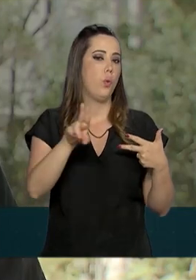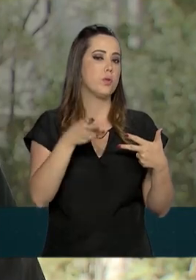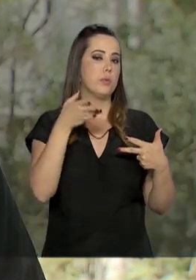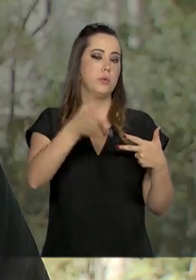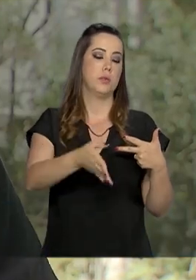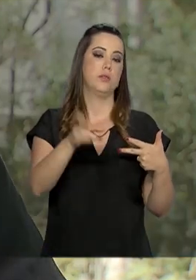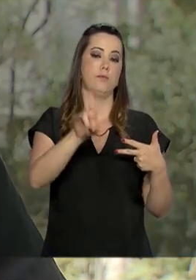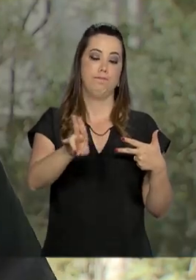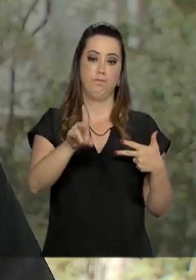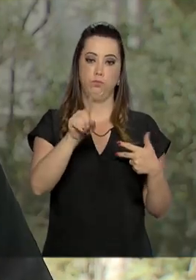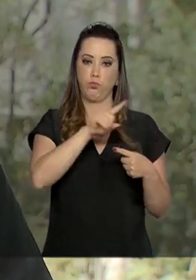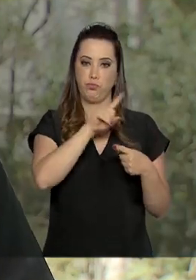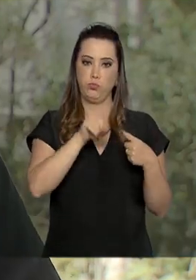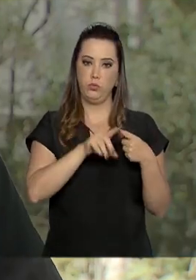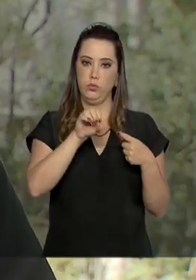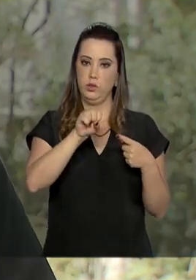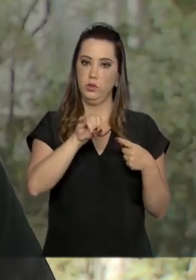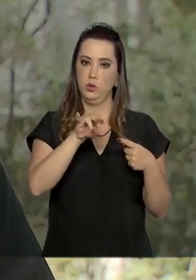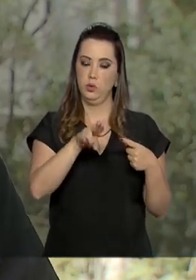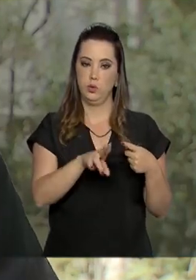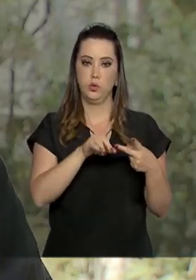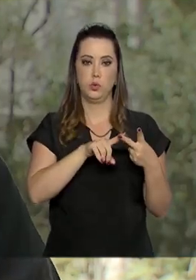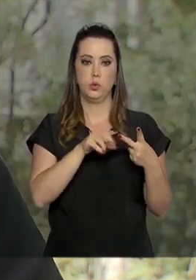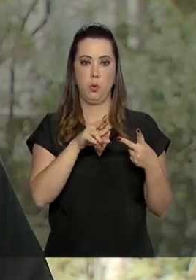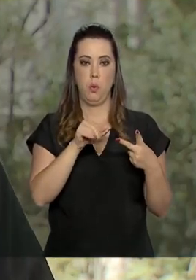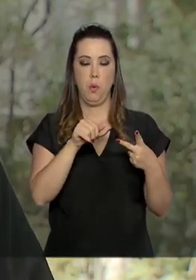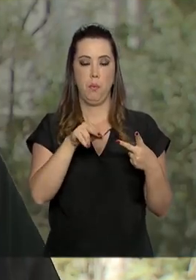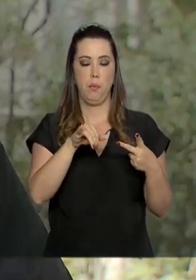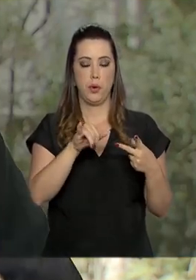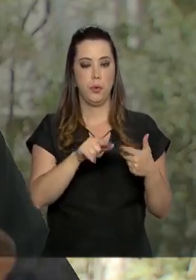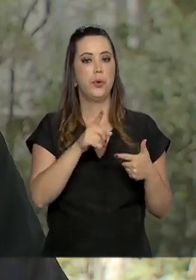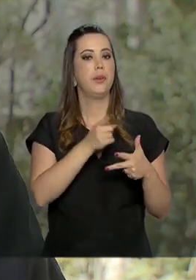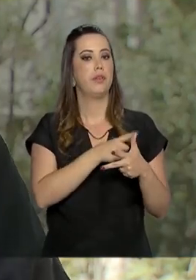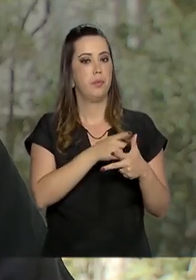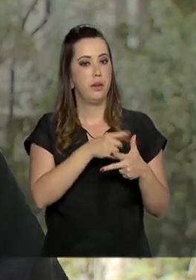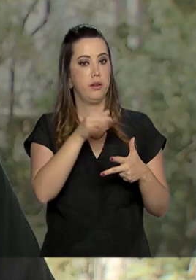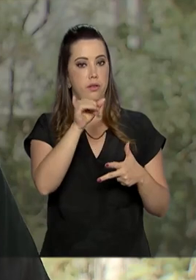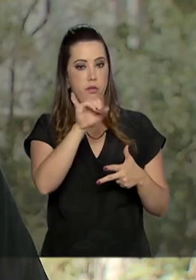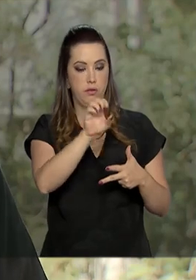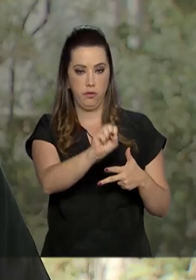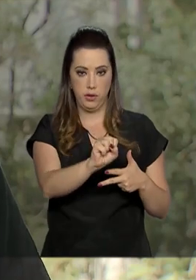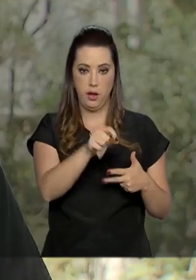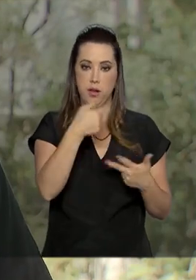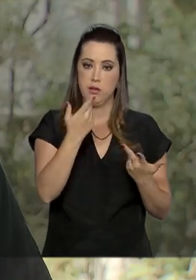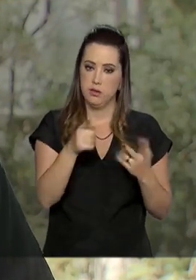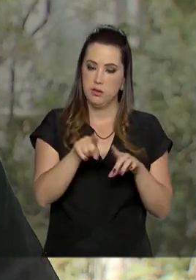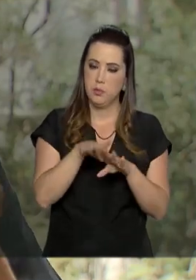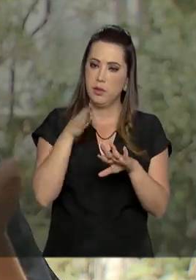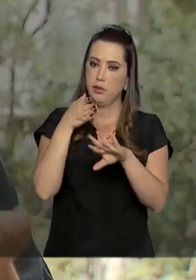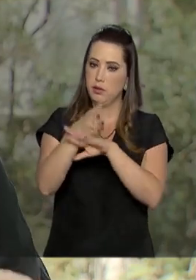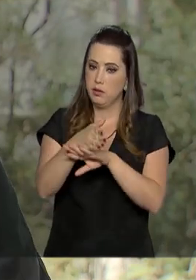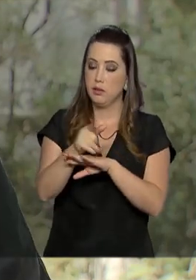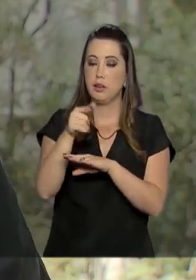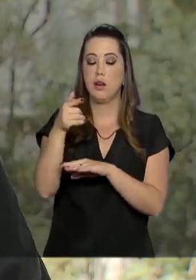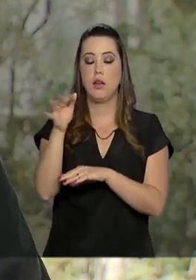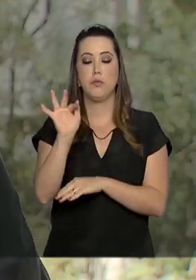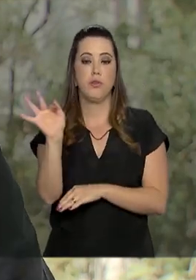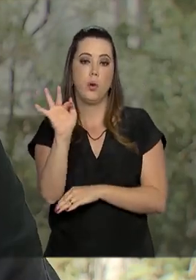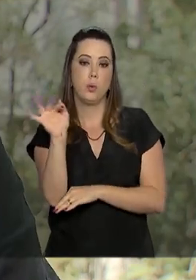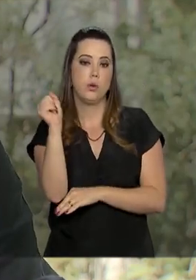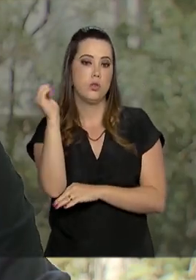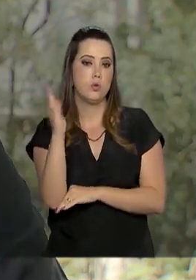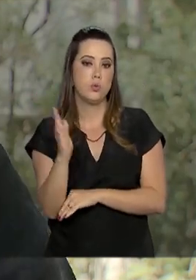faculdade são o sisu o prouni eo fies além do ingresso em instituições de ensino superior do brasil